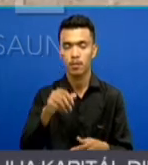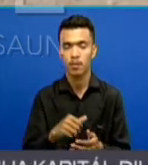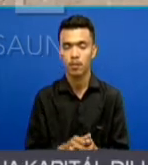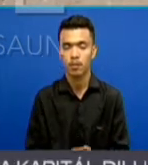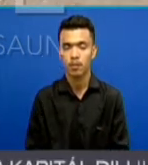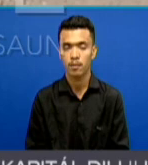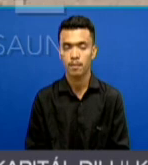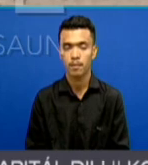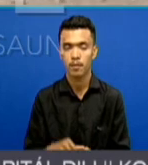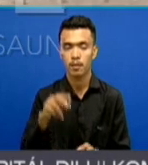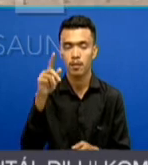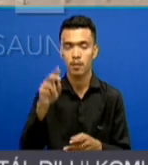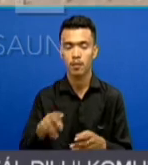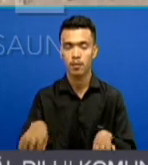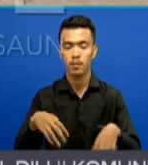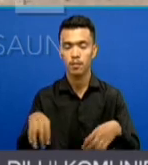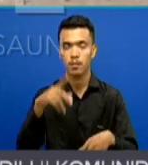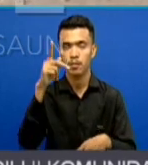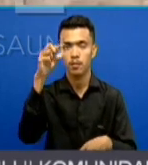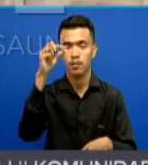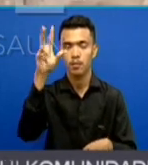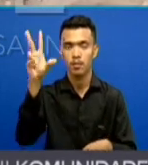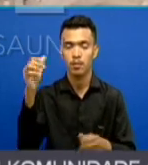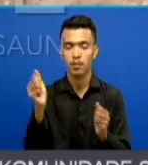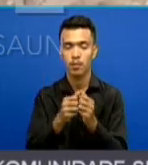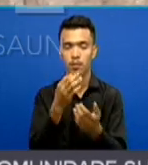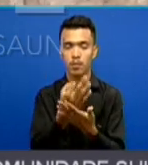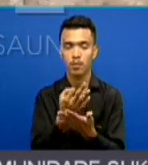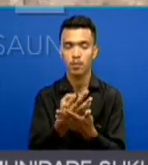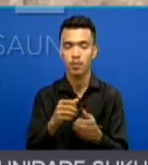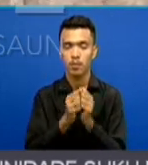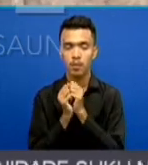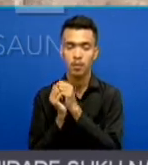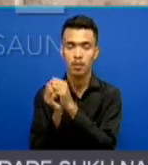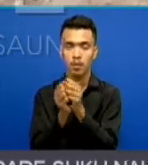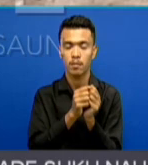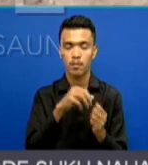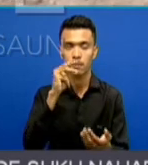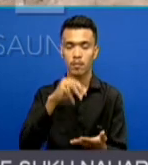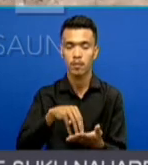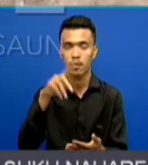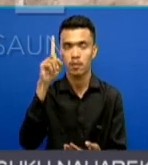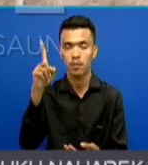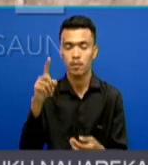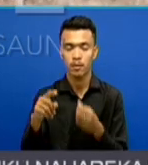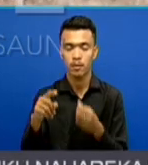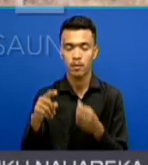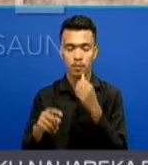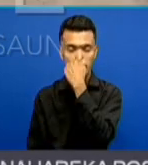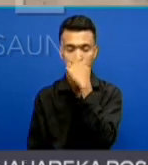LDA, cair quilômetro tolo. Total orçamento para projeto, né? Hamutuk dólar americano milão e da Resin.